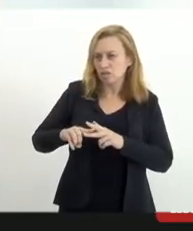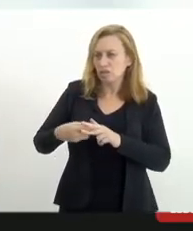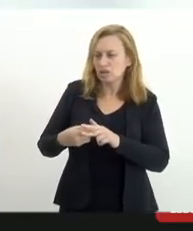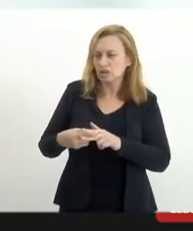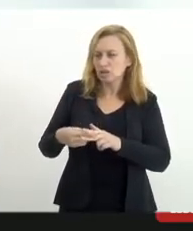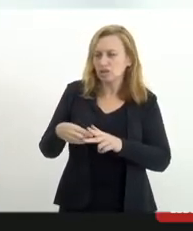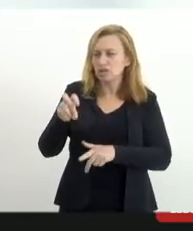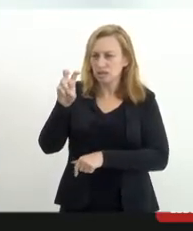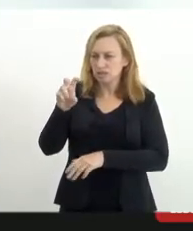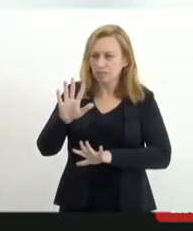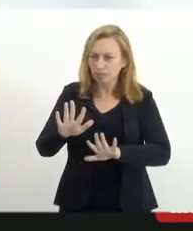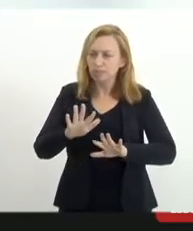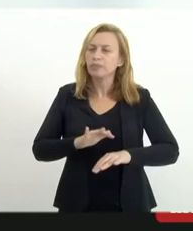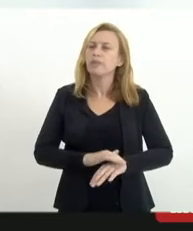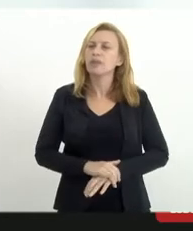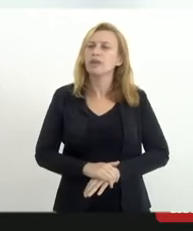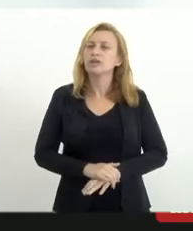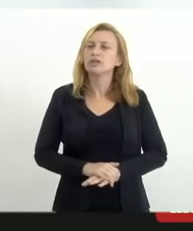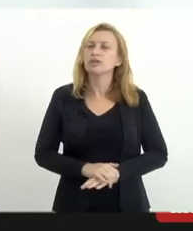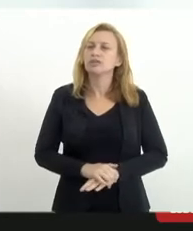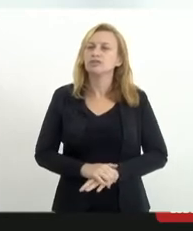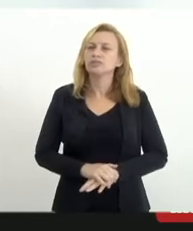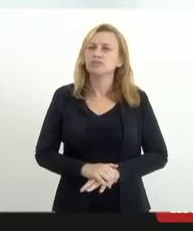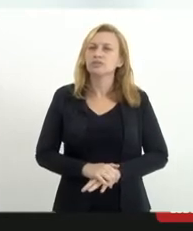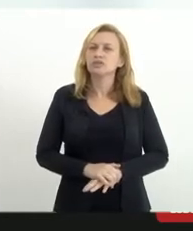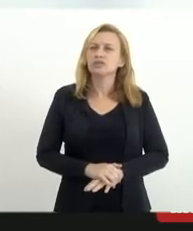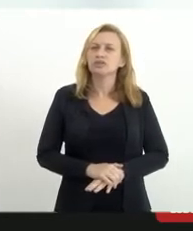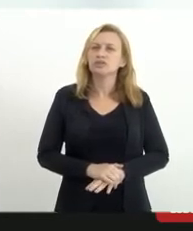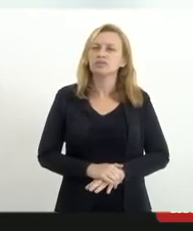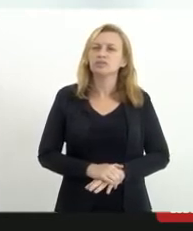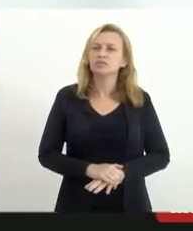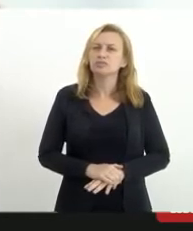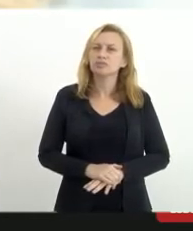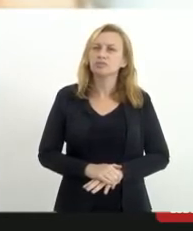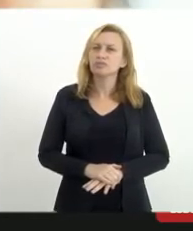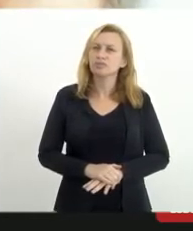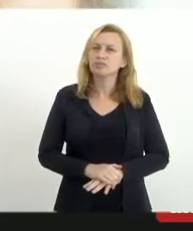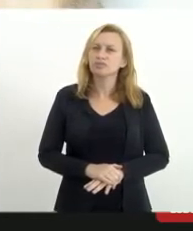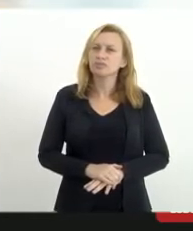prescricional de 5. E lançamento,